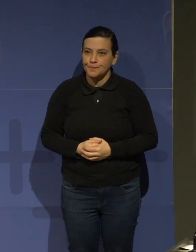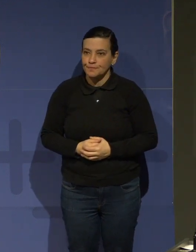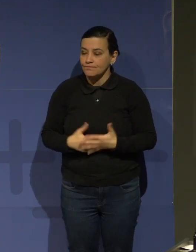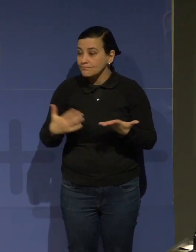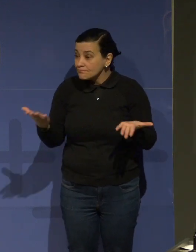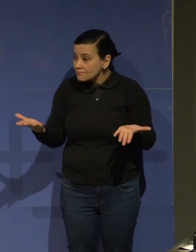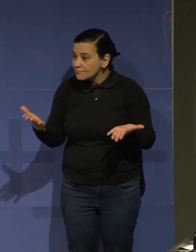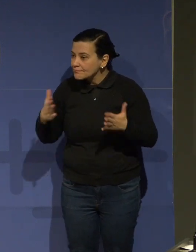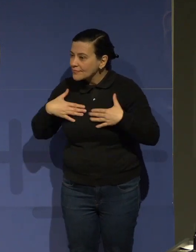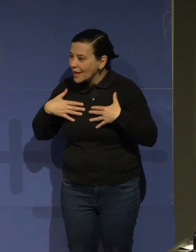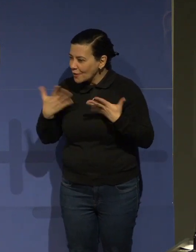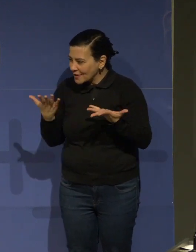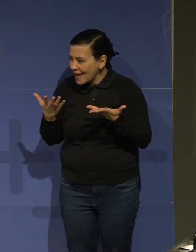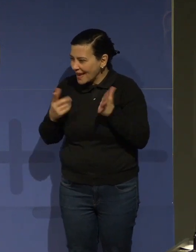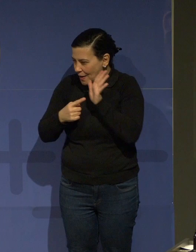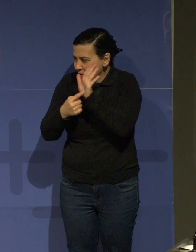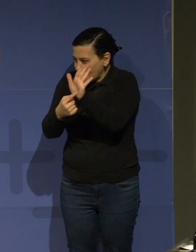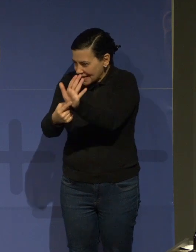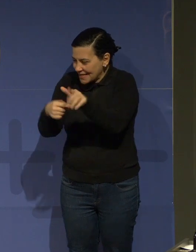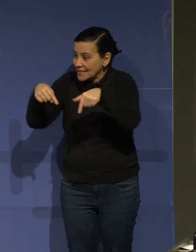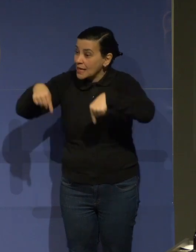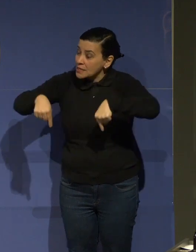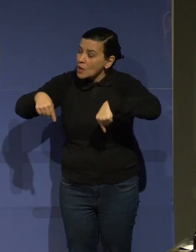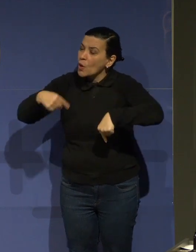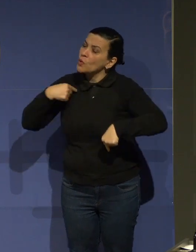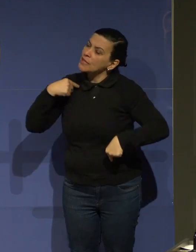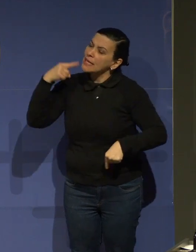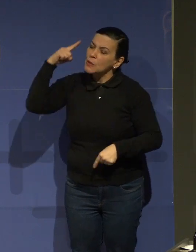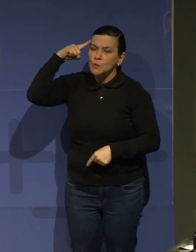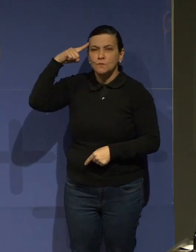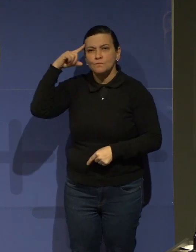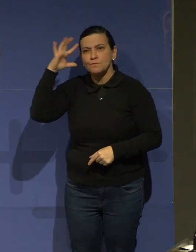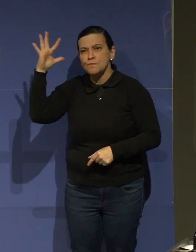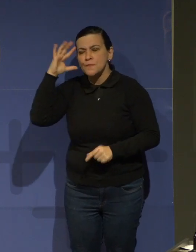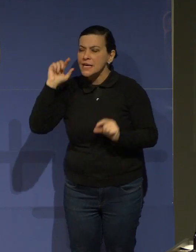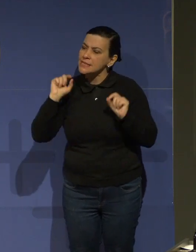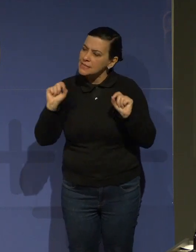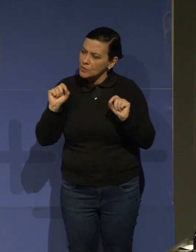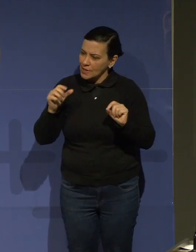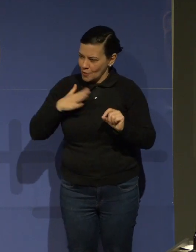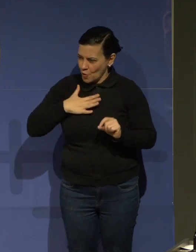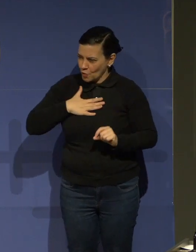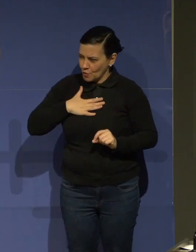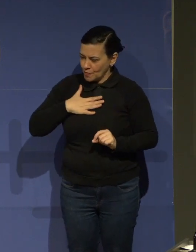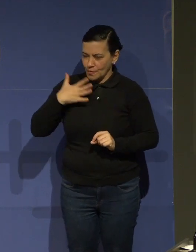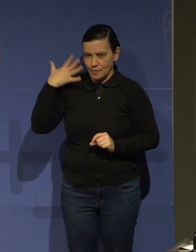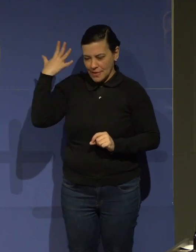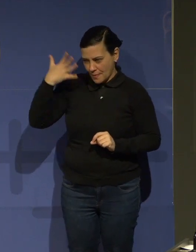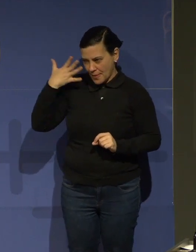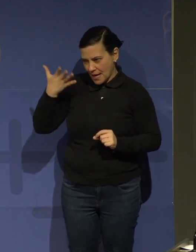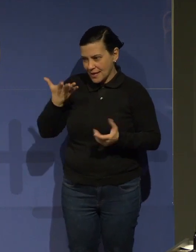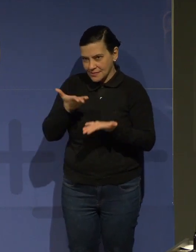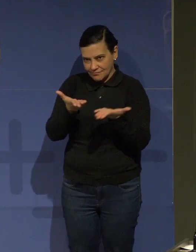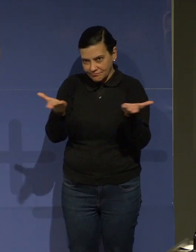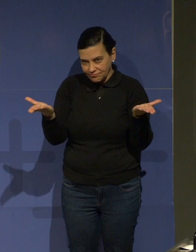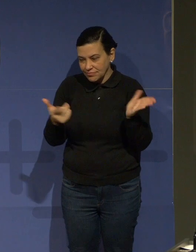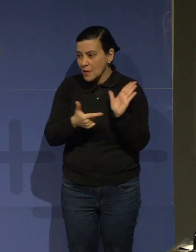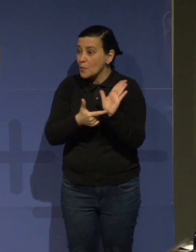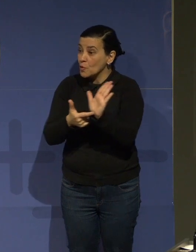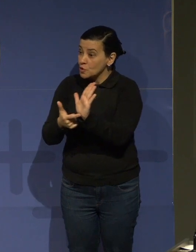Bom, essa foi a minha apresentação por hoje. Eu resolvi... Lucas a minha palestra de hoje, com que eu dois falei para L's, vocês, eu